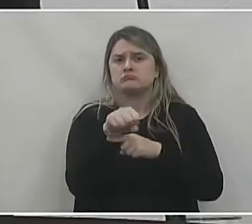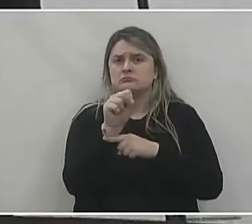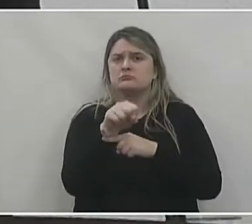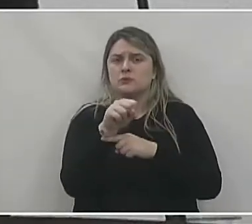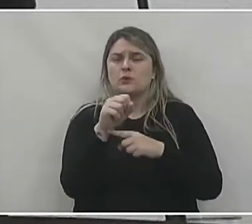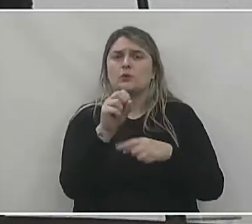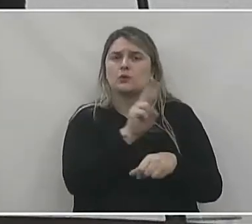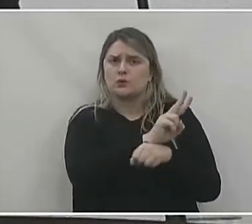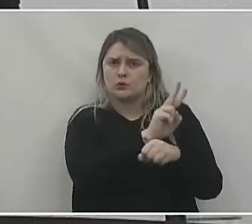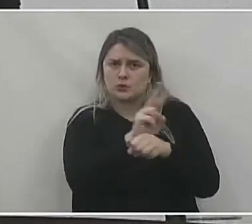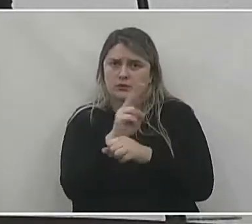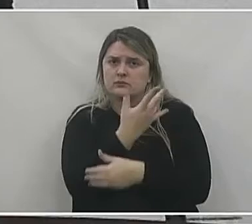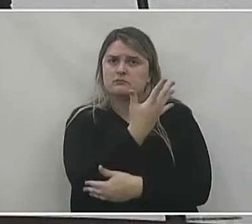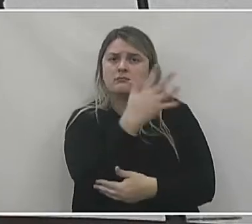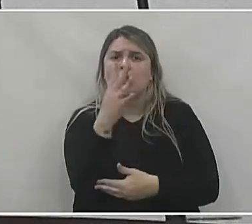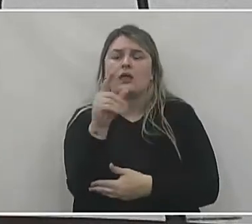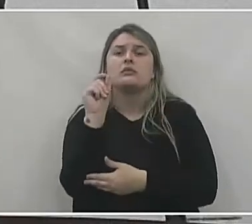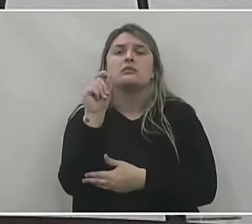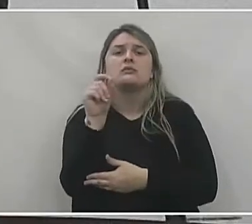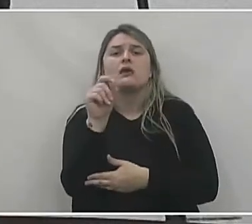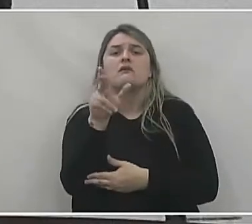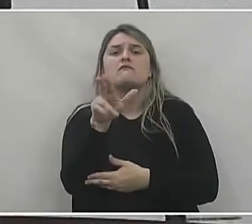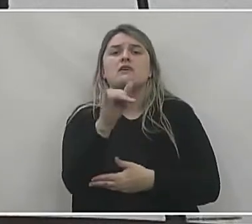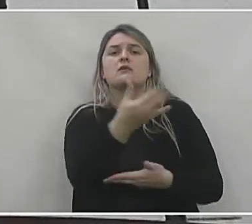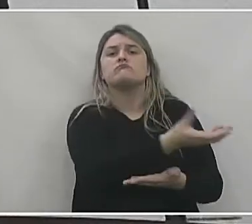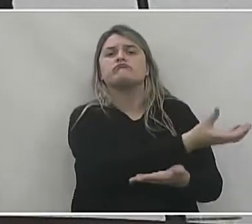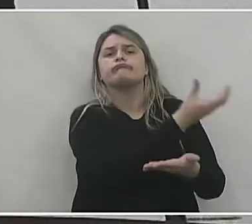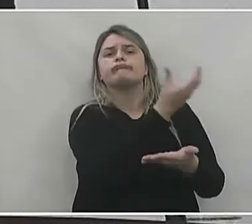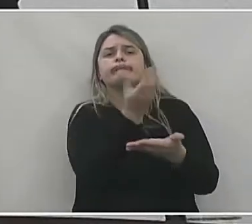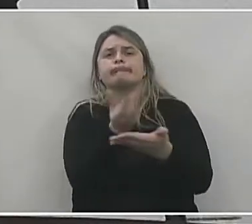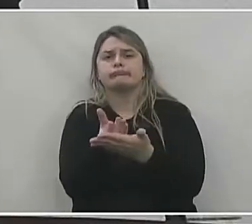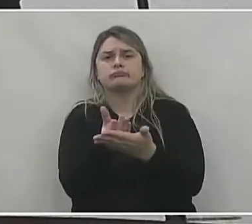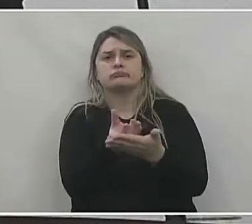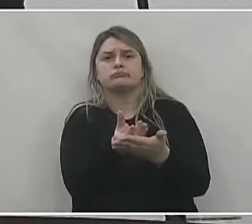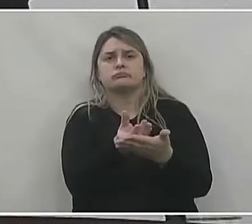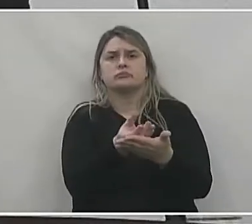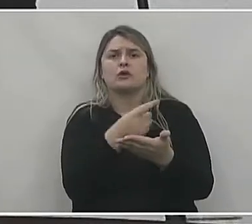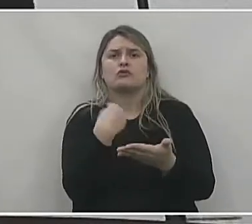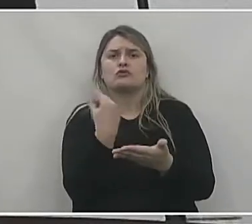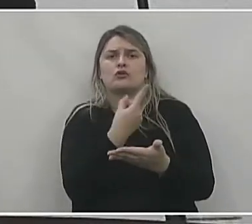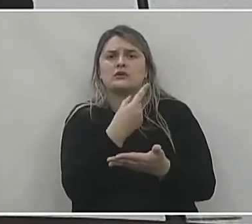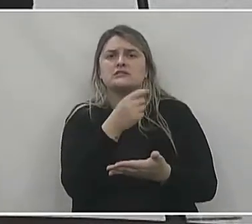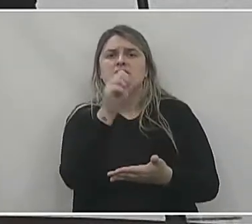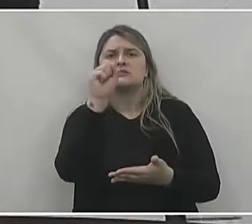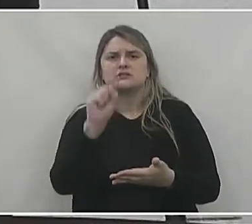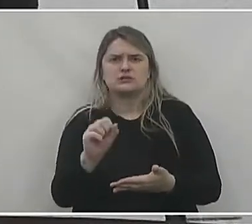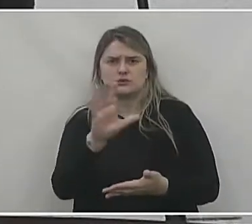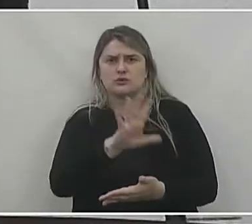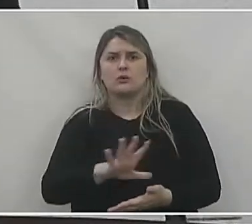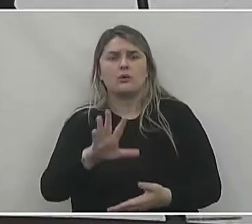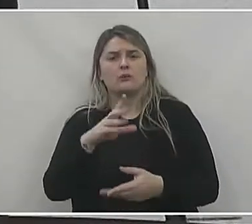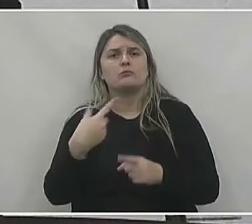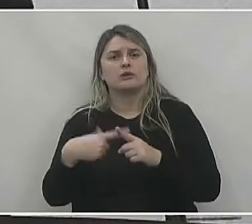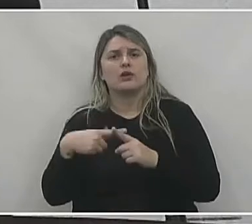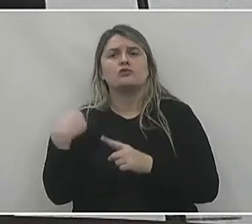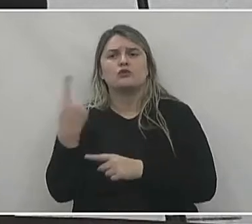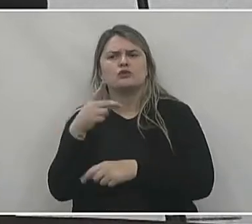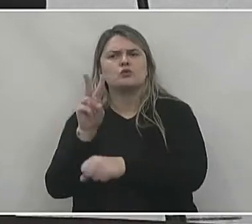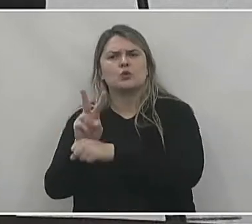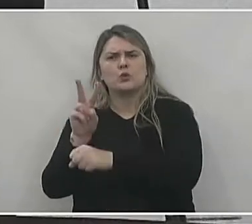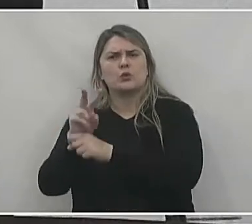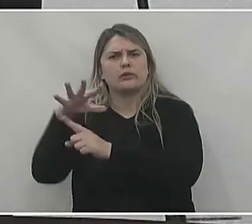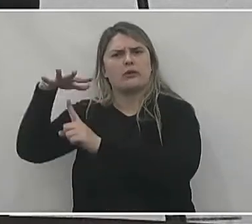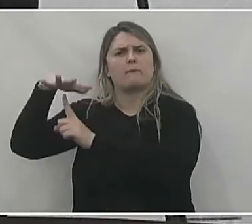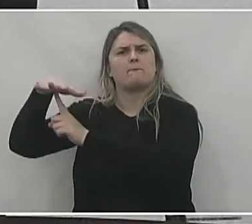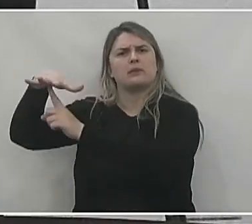a preservar. Mas quem vai nos indenizar, quem vai indenizar a nossa região por preservar o Pinheiro